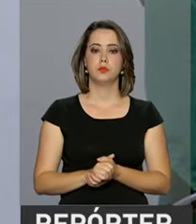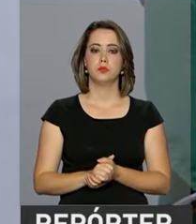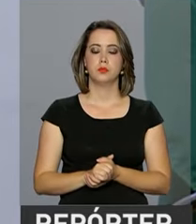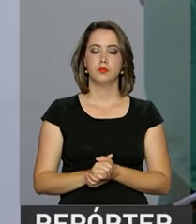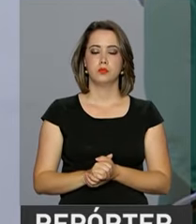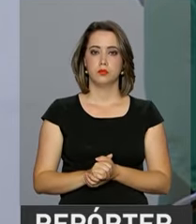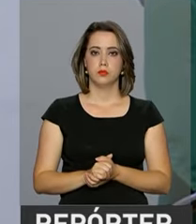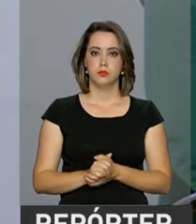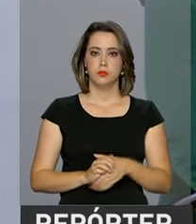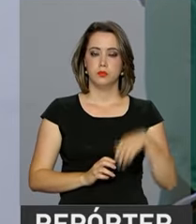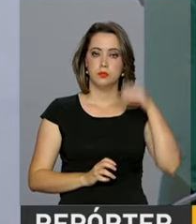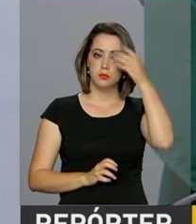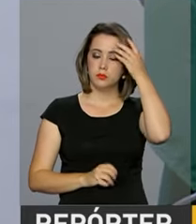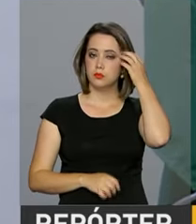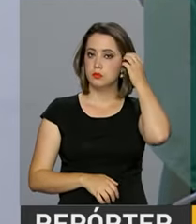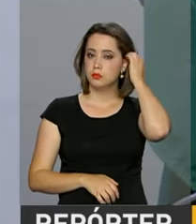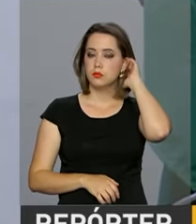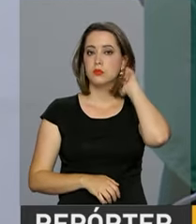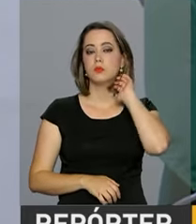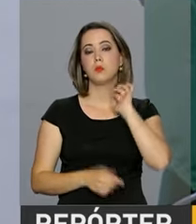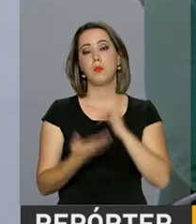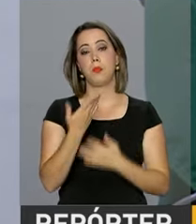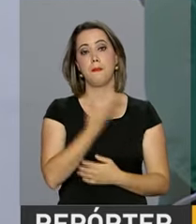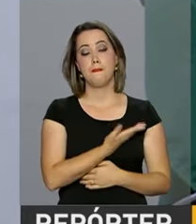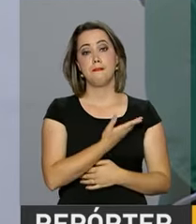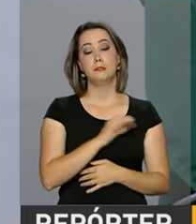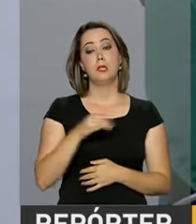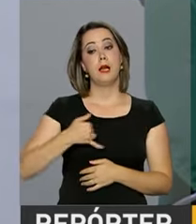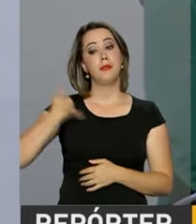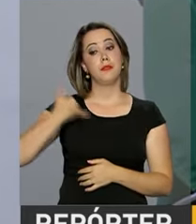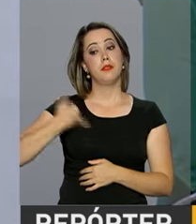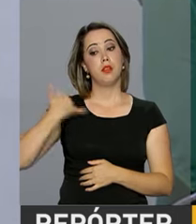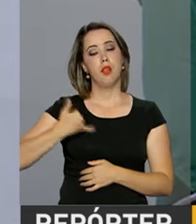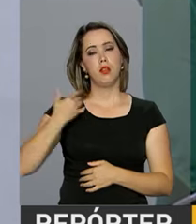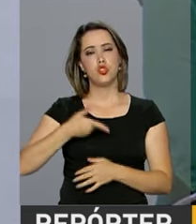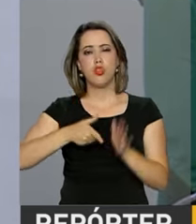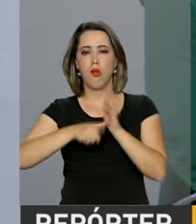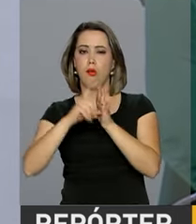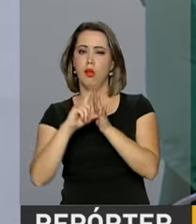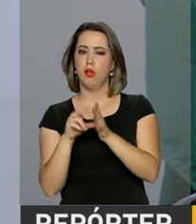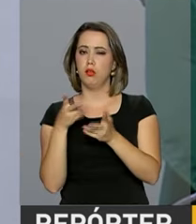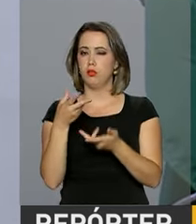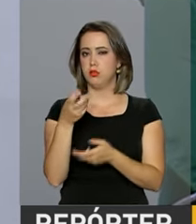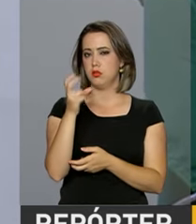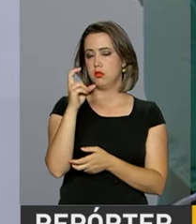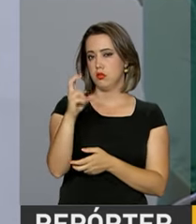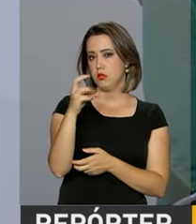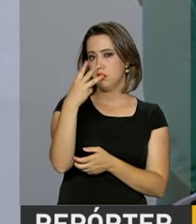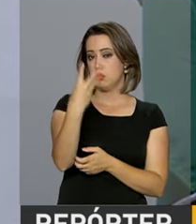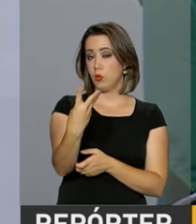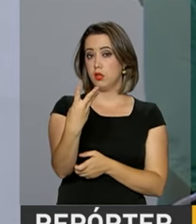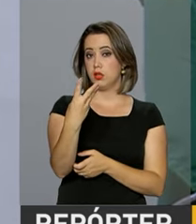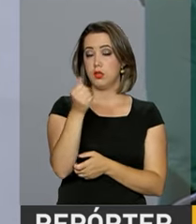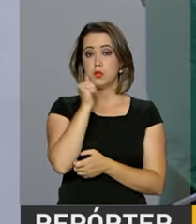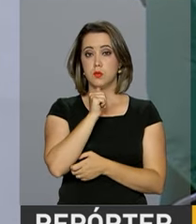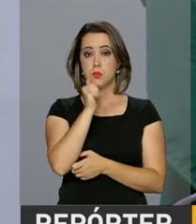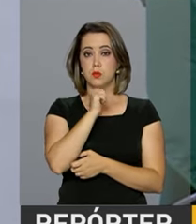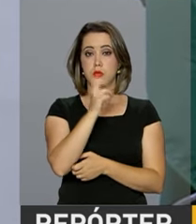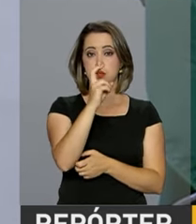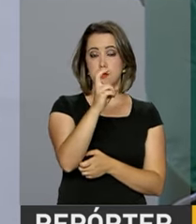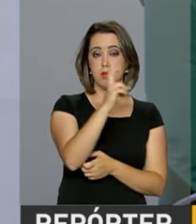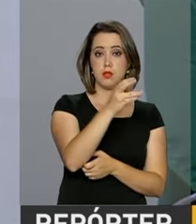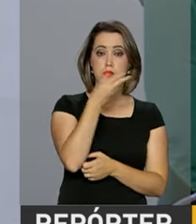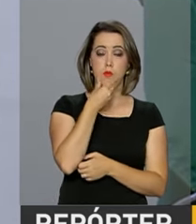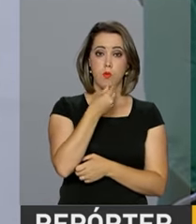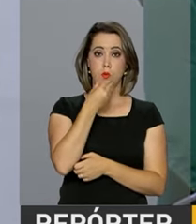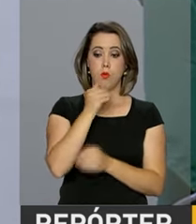Na sistemática adotada, faz com que a idade mínima inicialmente prevista, 53 anos para mulheres e 55 para